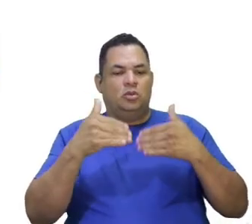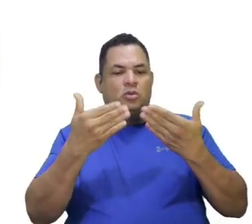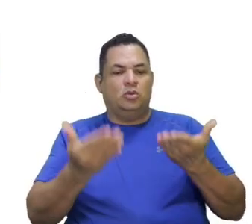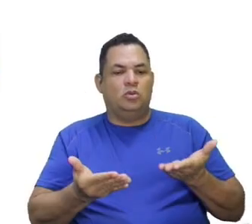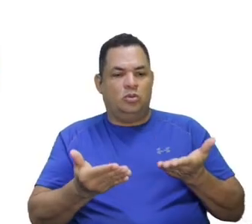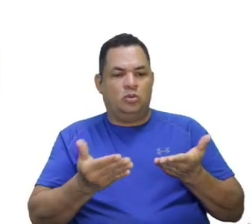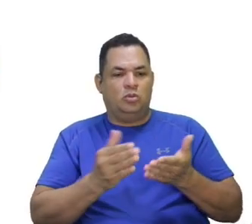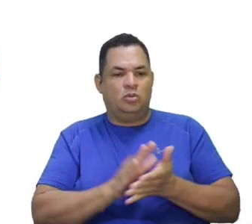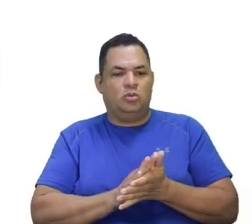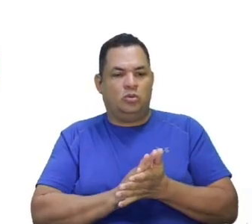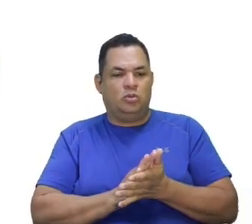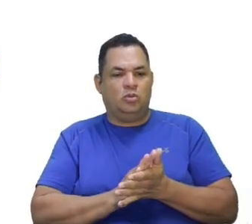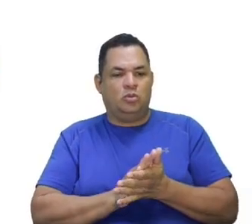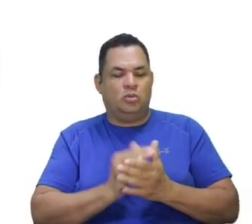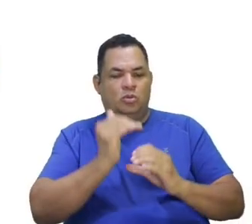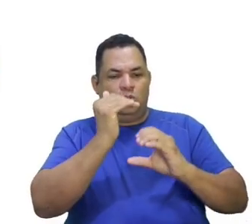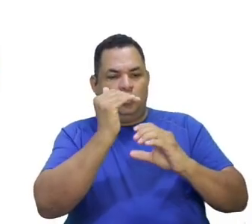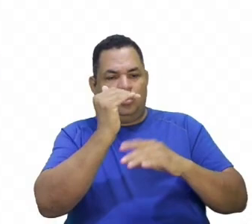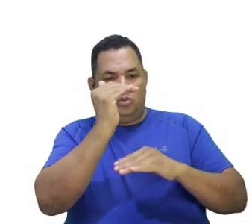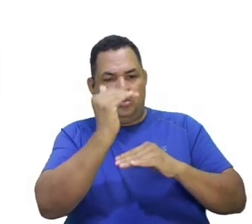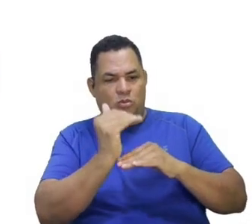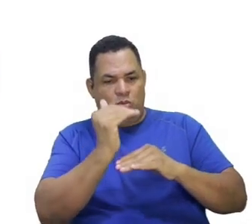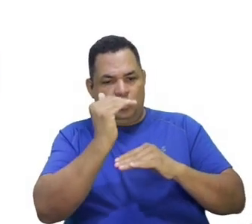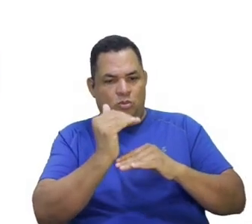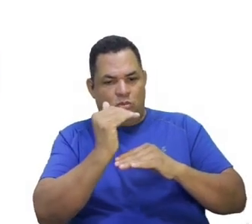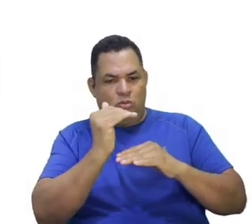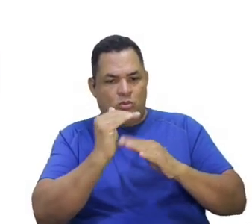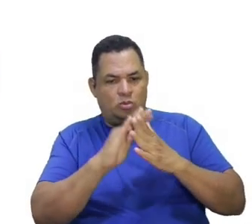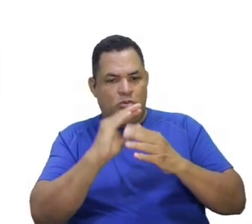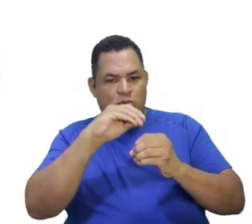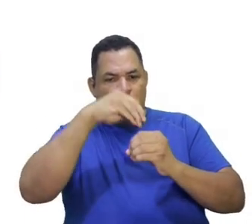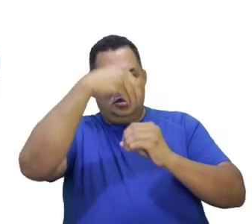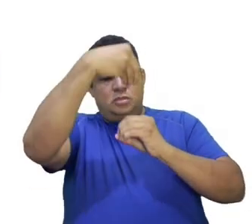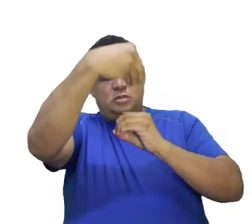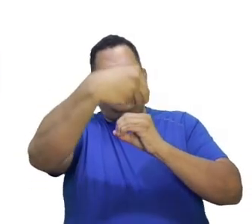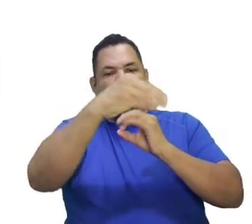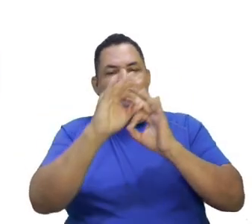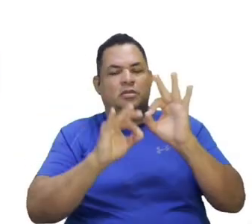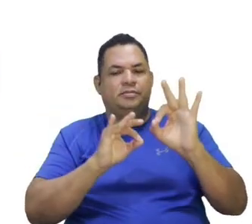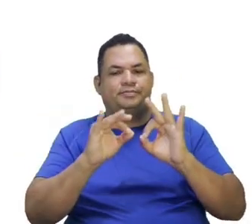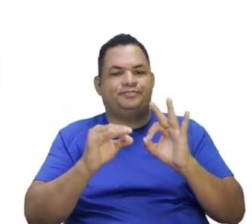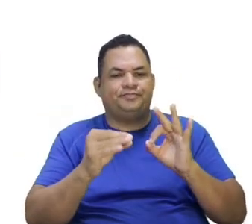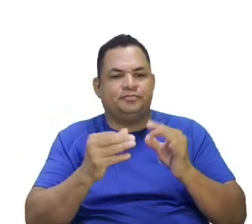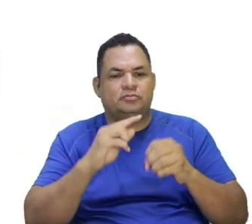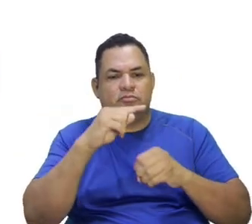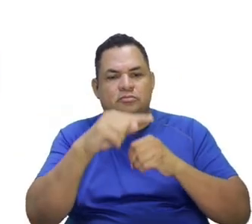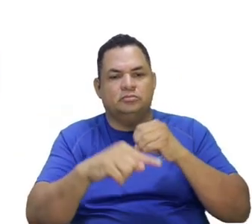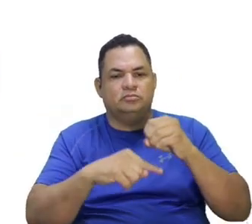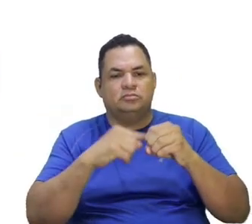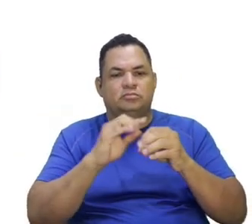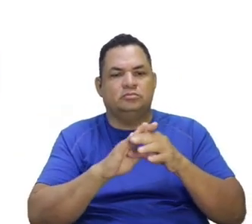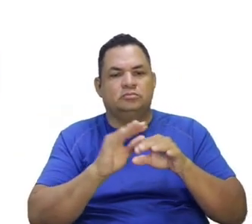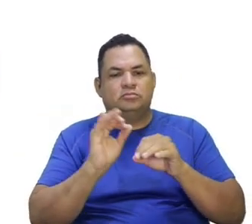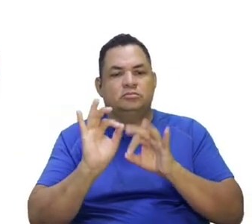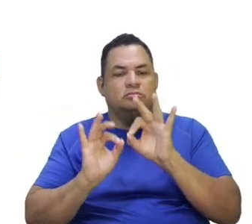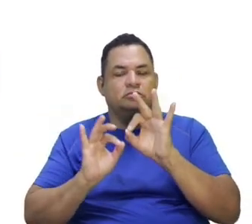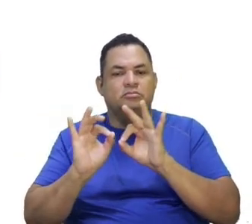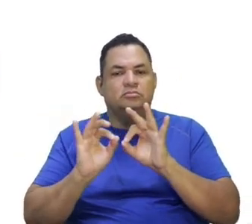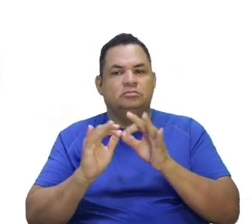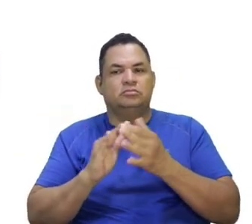Qual é o subnível mais externo dele aqui para essa